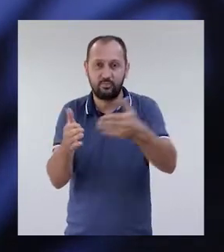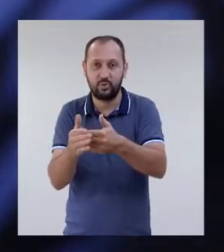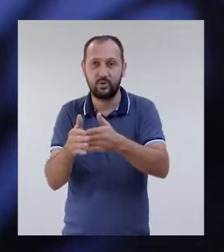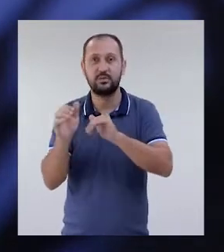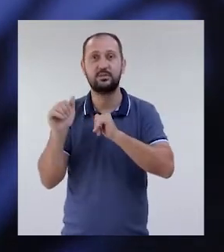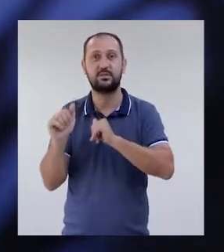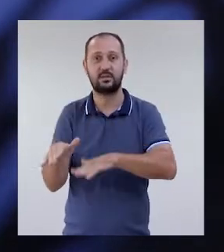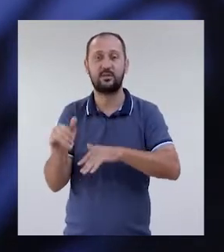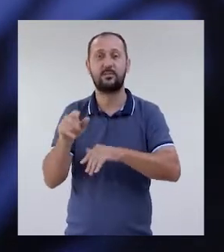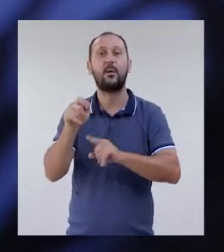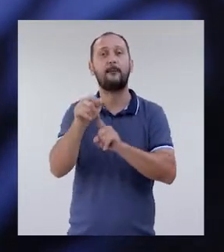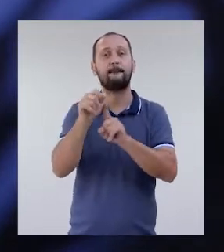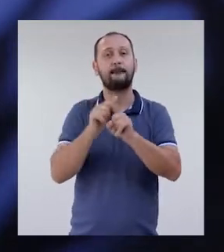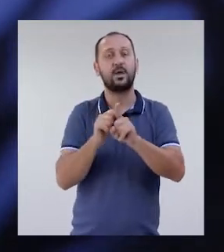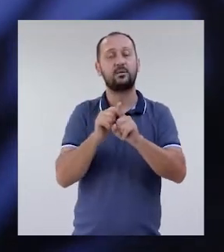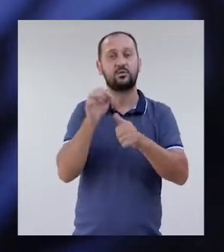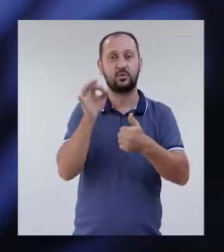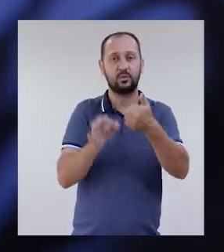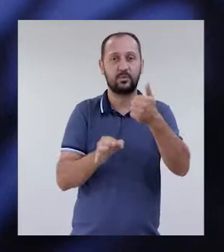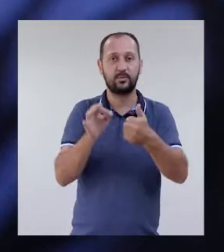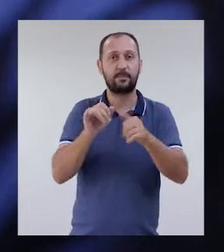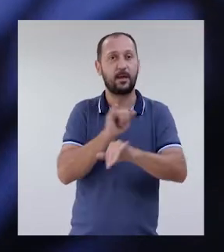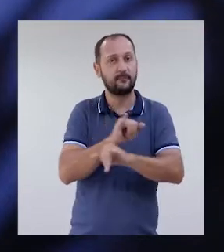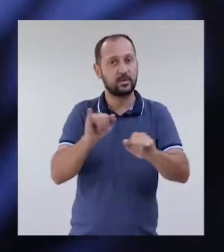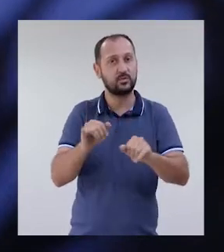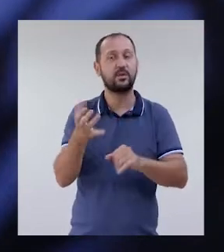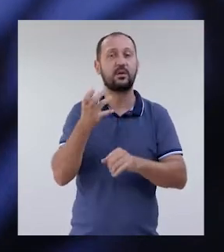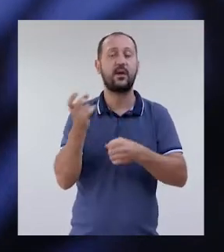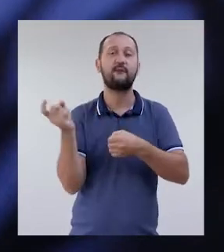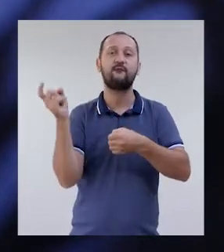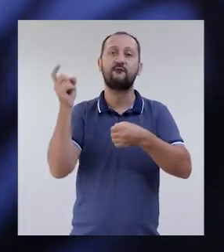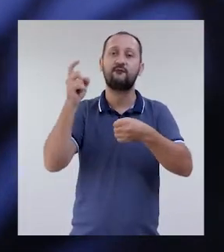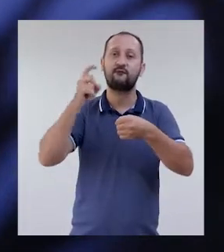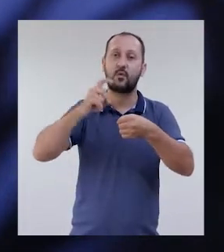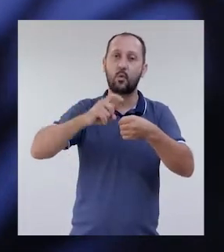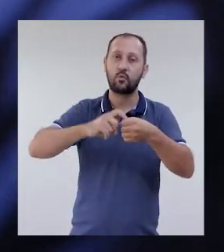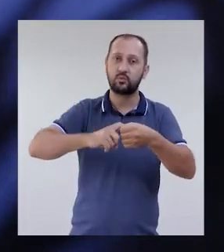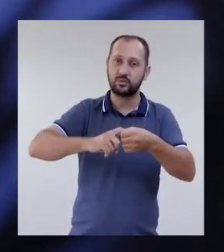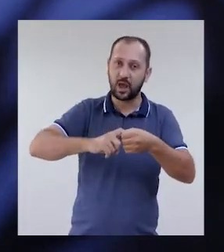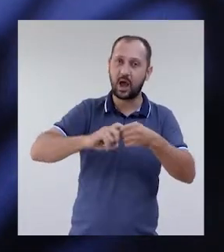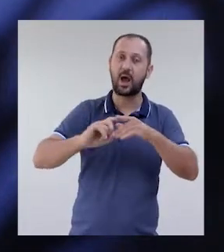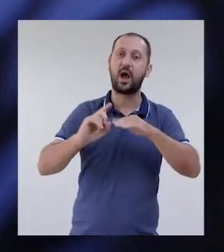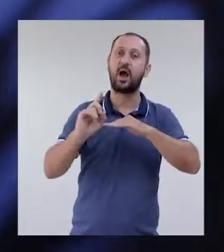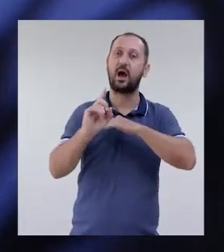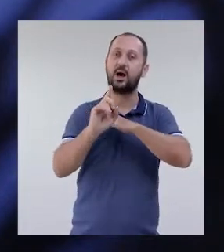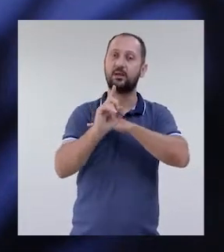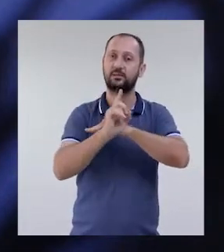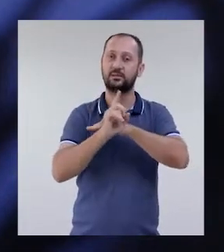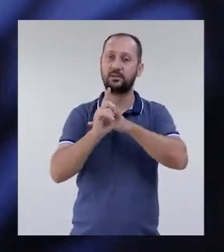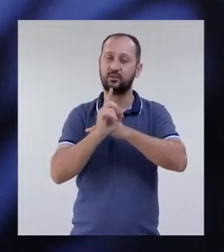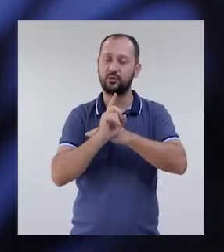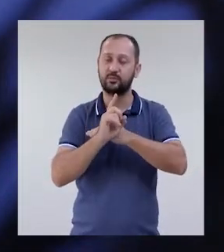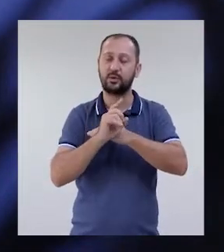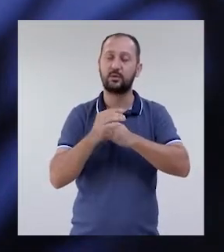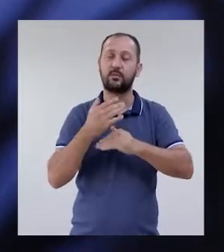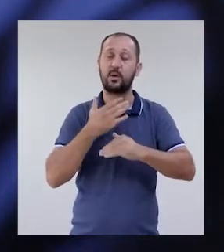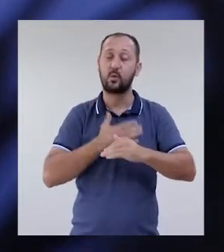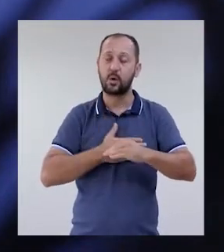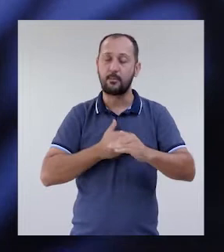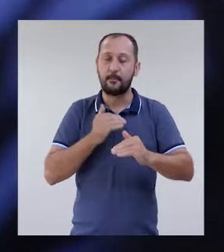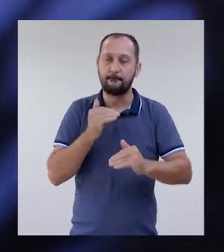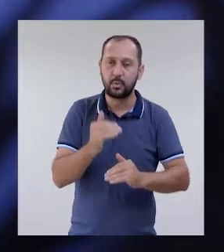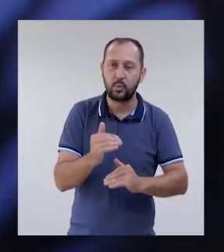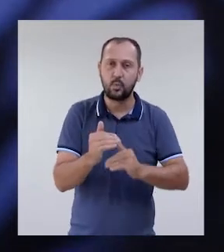não por acaso, é o mês em que o Tribunal de Justiça anunciou que pretende a volta gradual dos serviços, dos